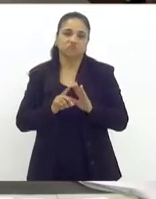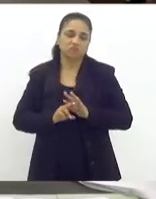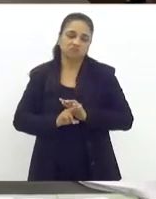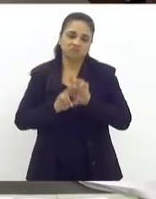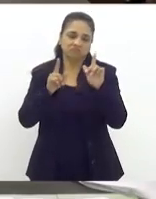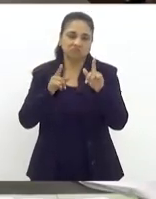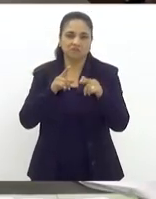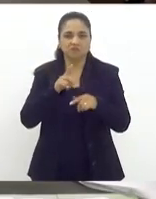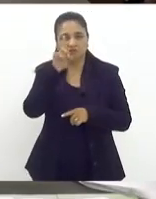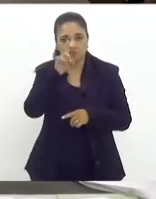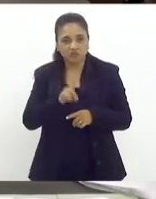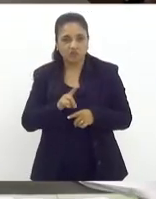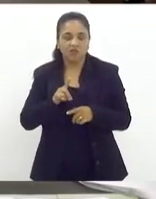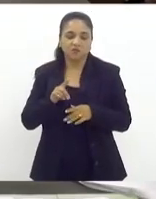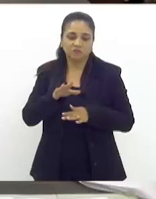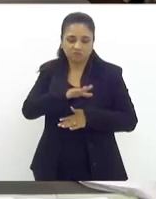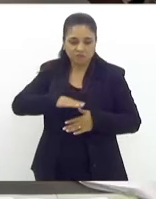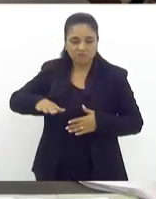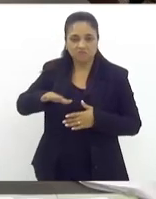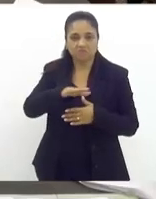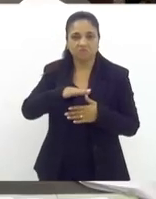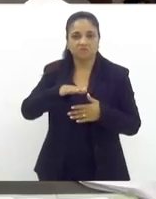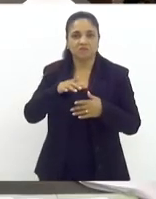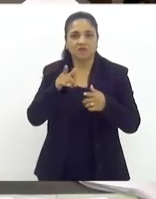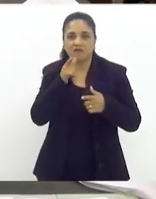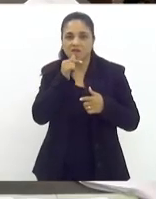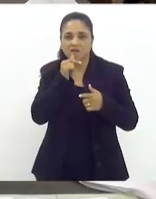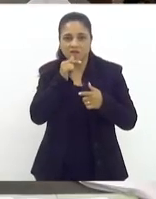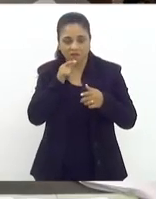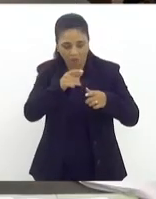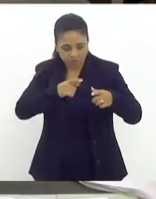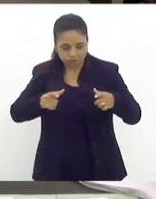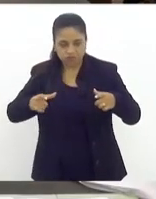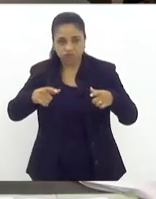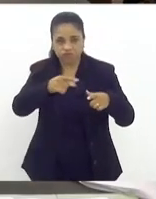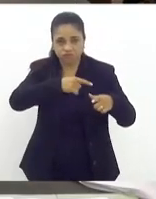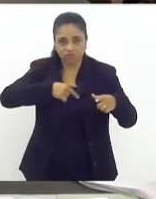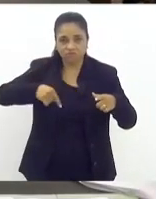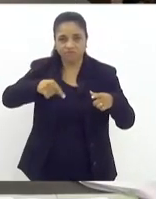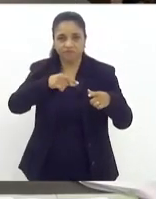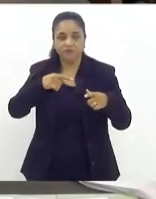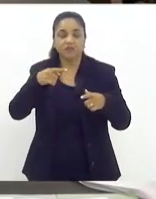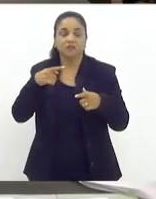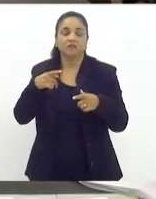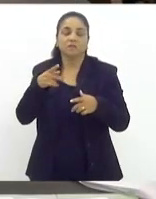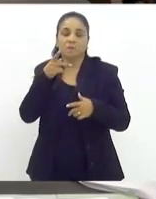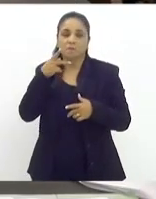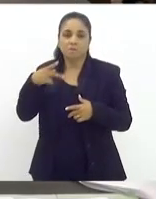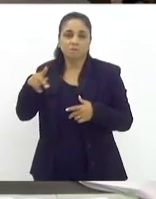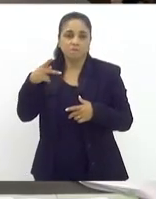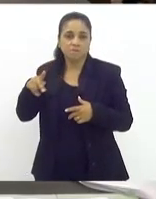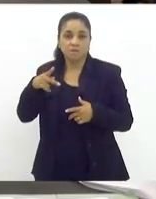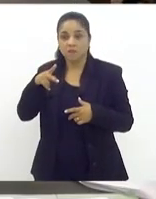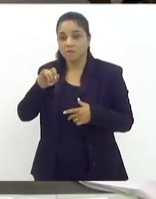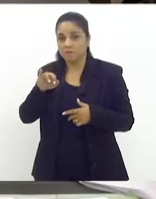localizadas às margens da Lagoa de Piratininga. Uhum. Mas isso não tem implicação com a APA ali, não? Que pega justamente as margens da